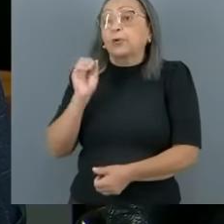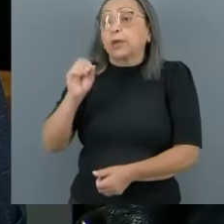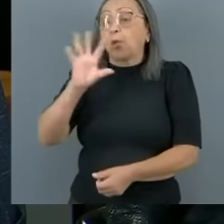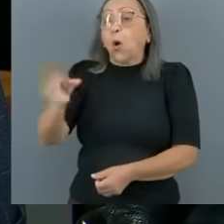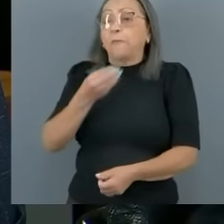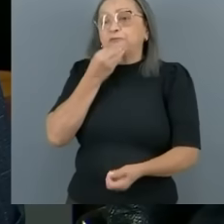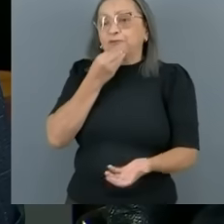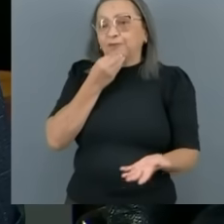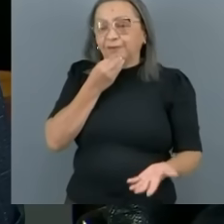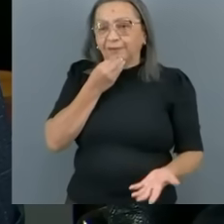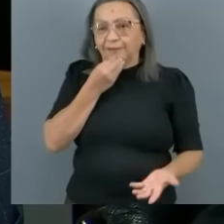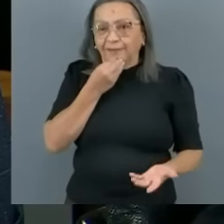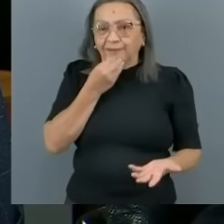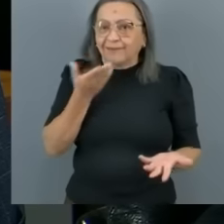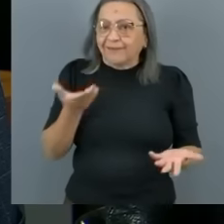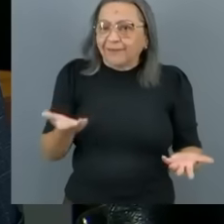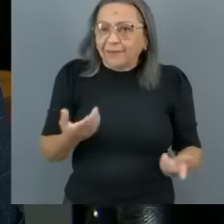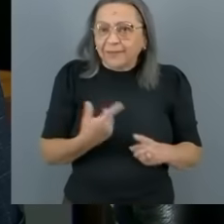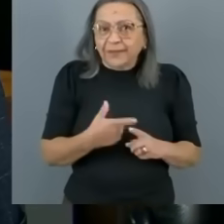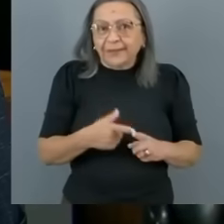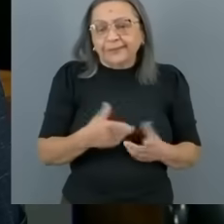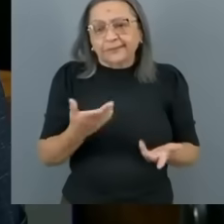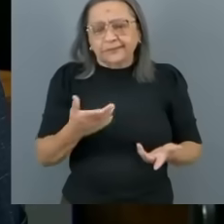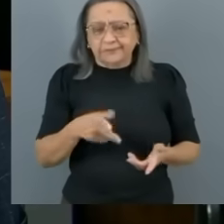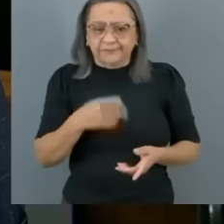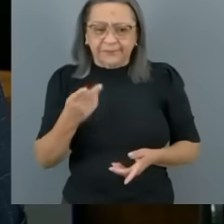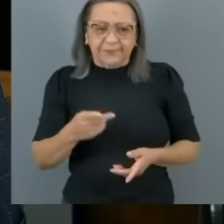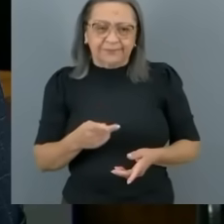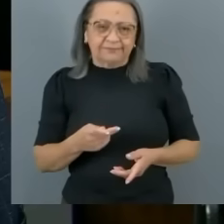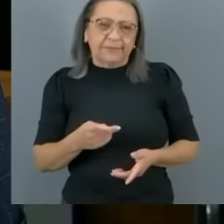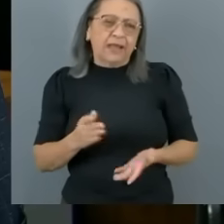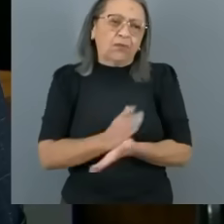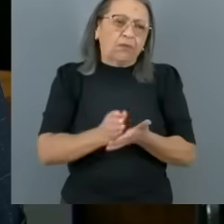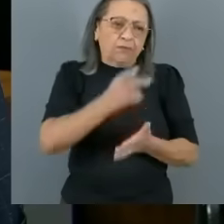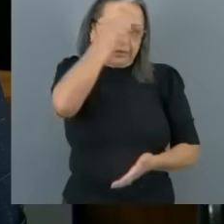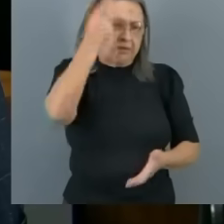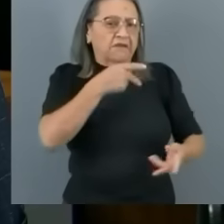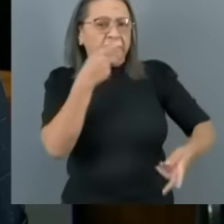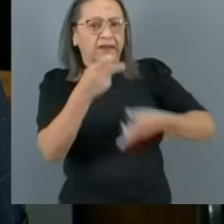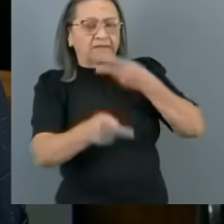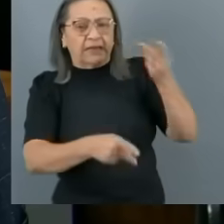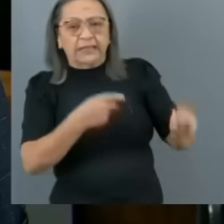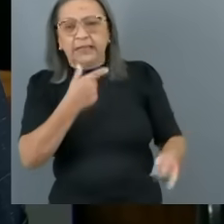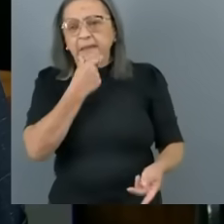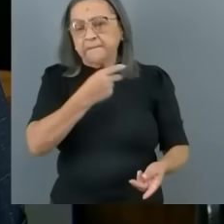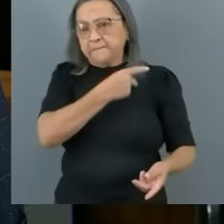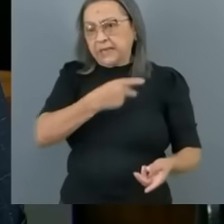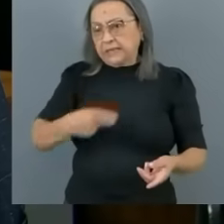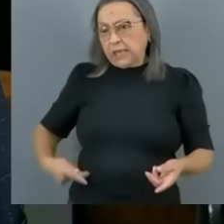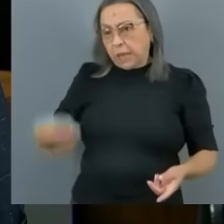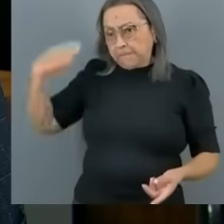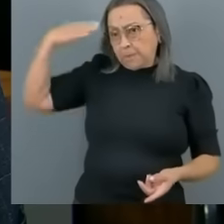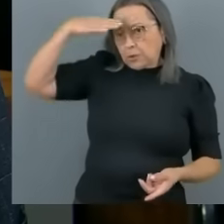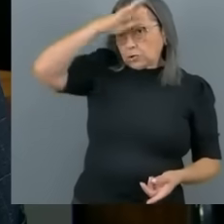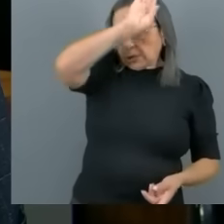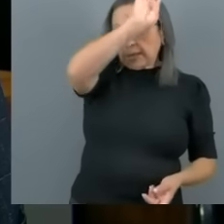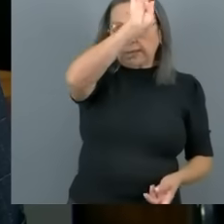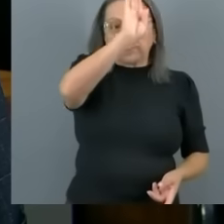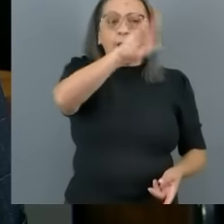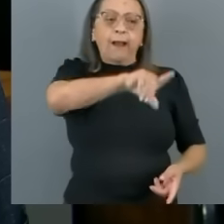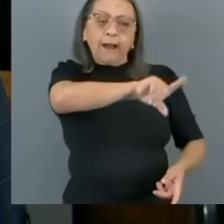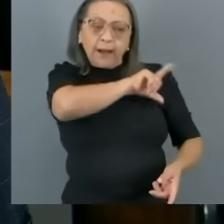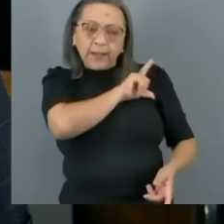Quando se fala que o presidente Bolsonaro armou um esquema de corrupção dentro do